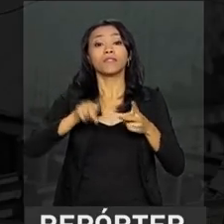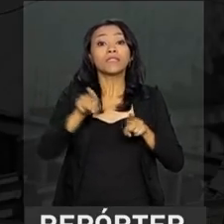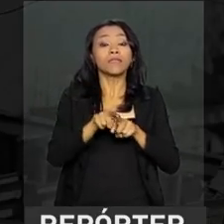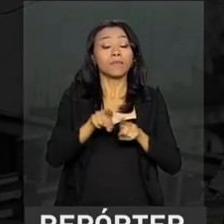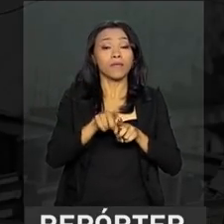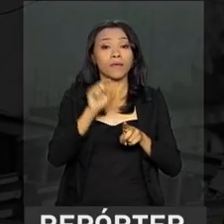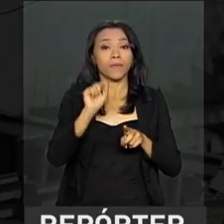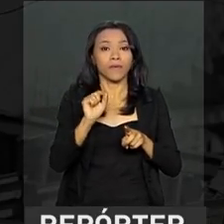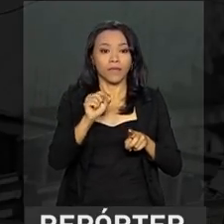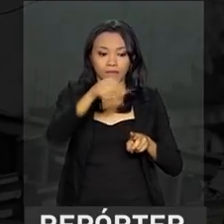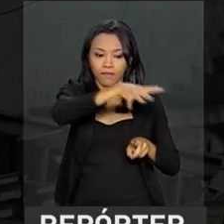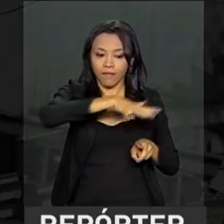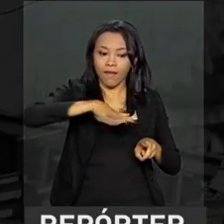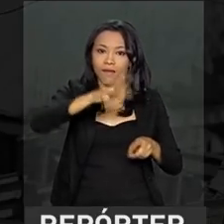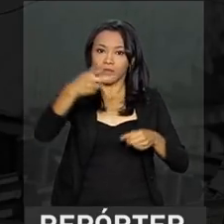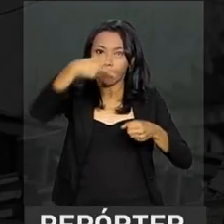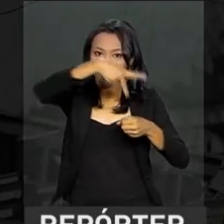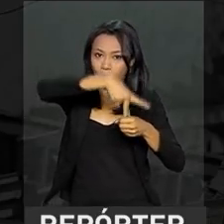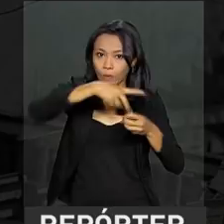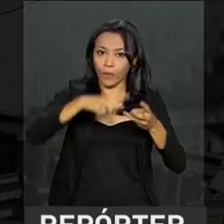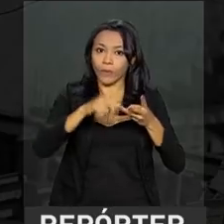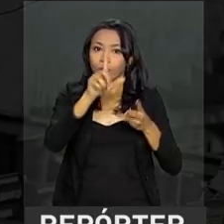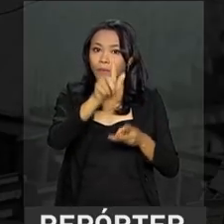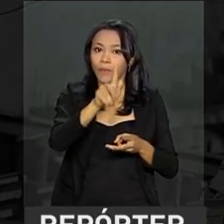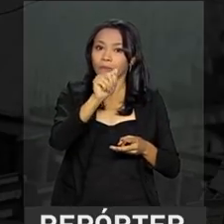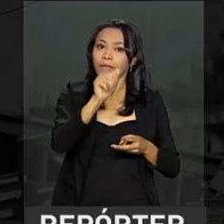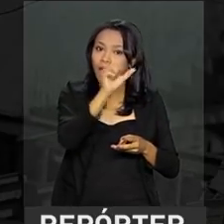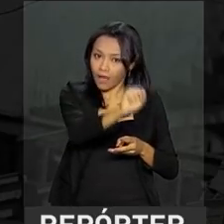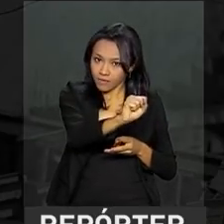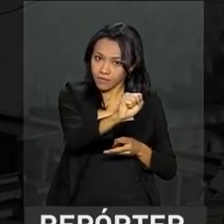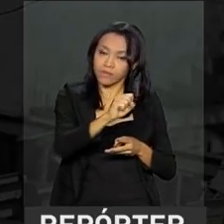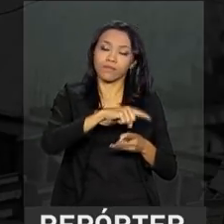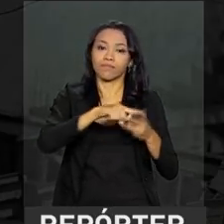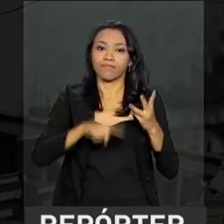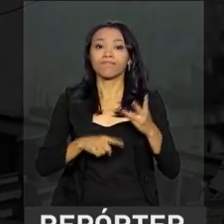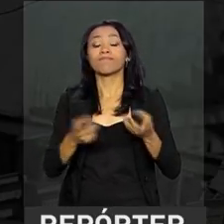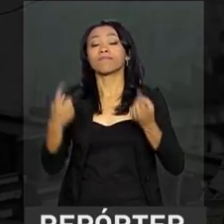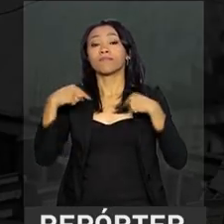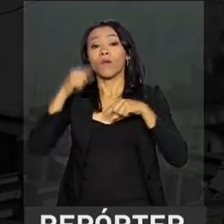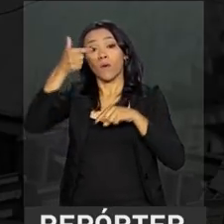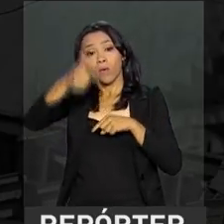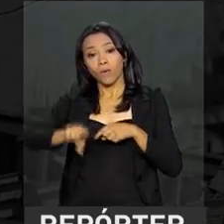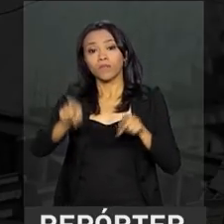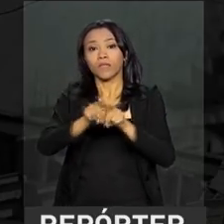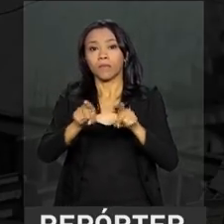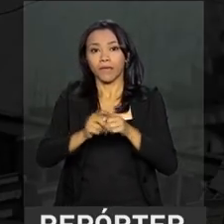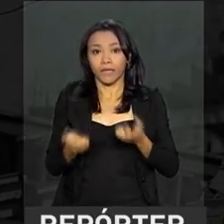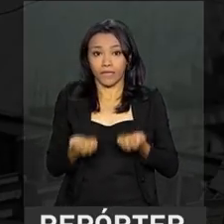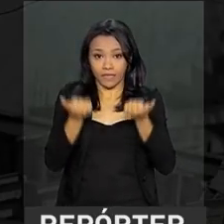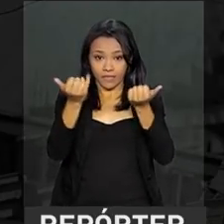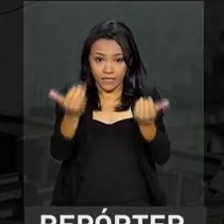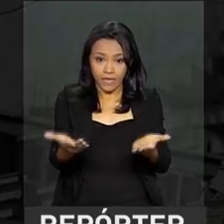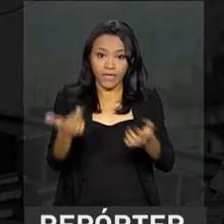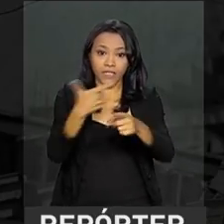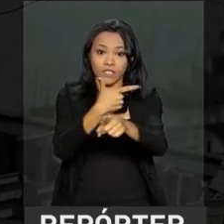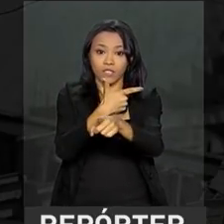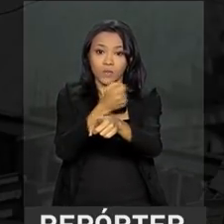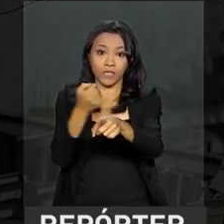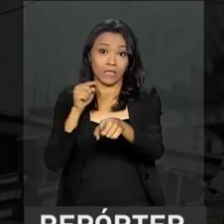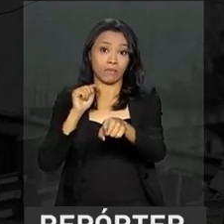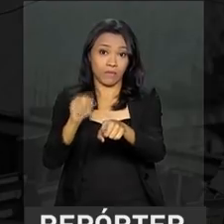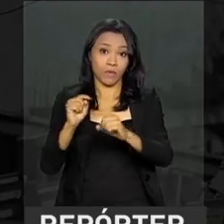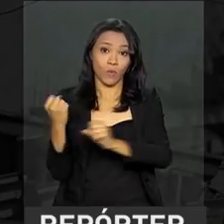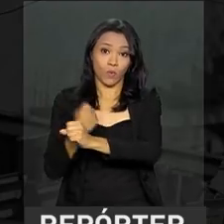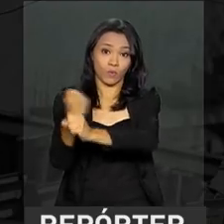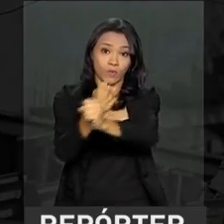investimentos no setor de petróleo e gás natural ainda está prevista a entrega de 200 mil unidades habitacionais